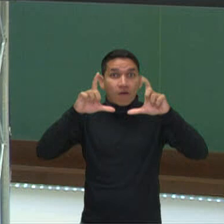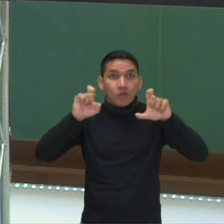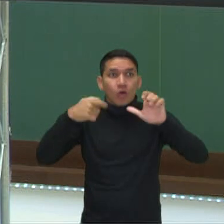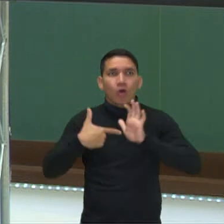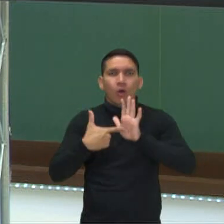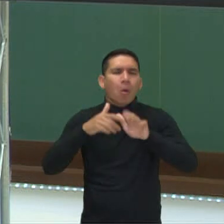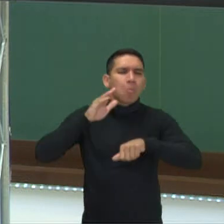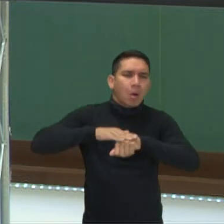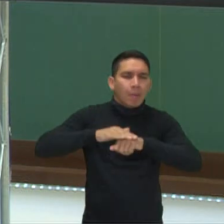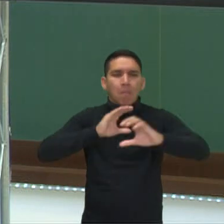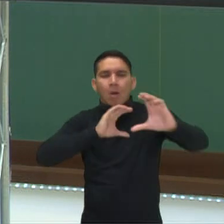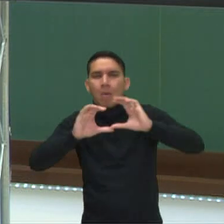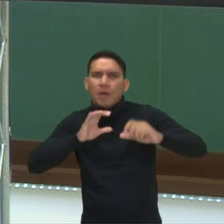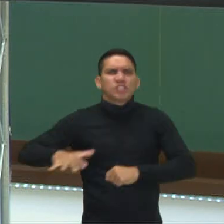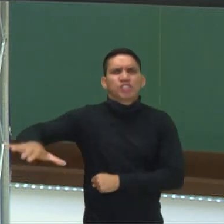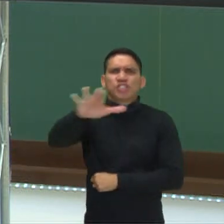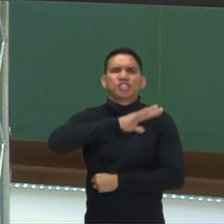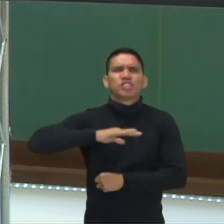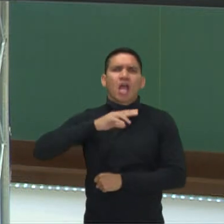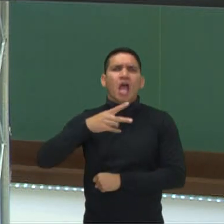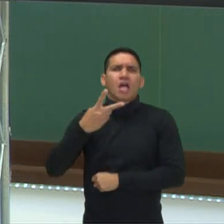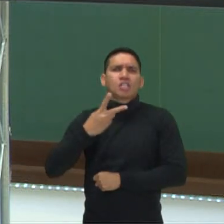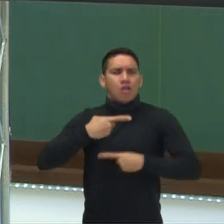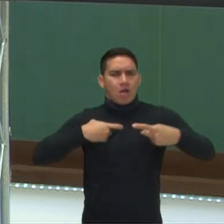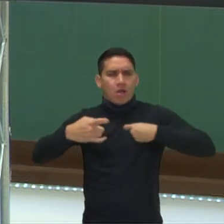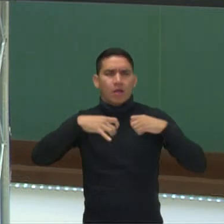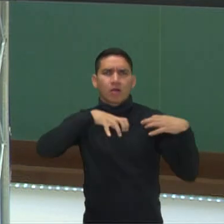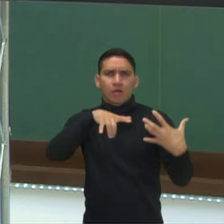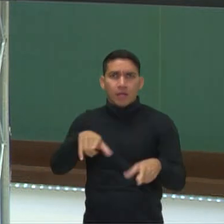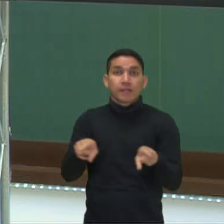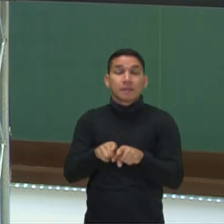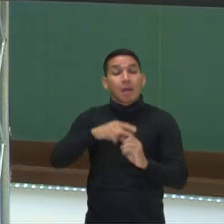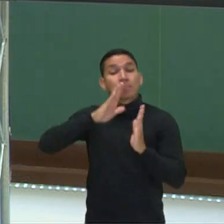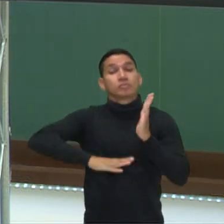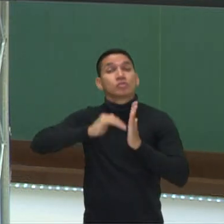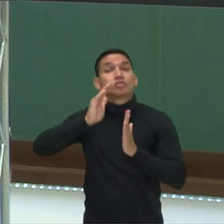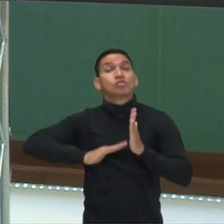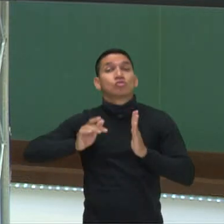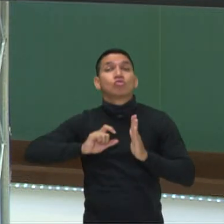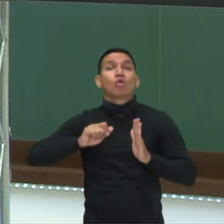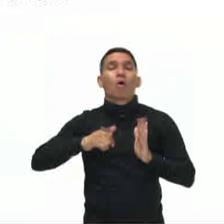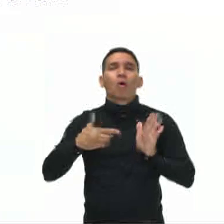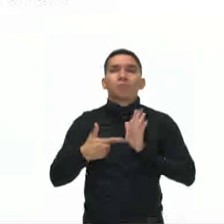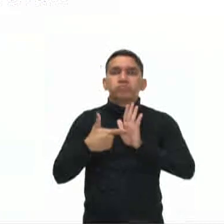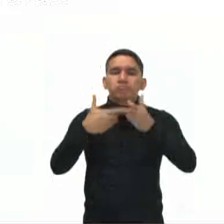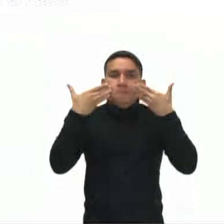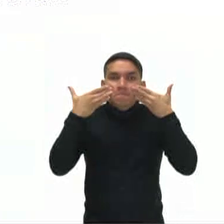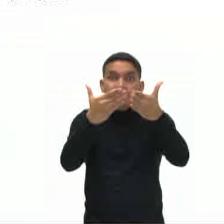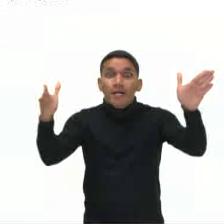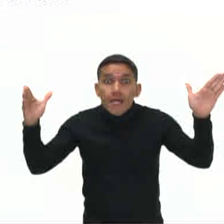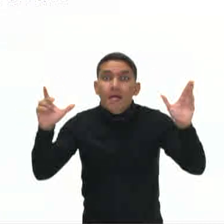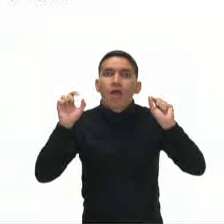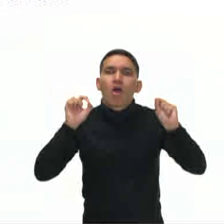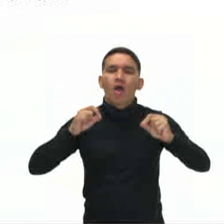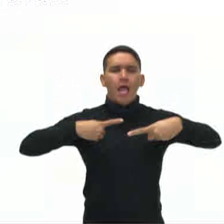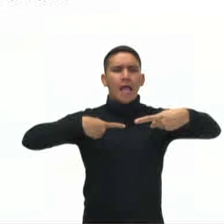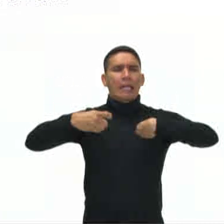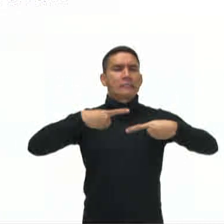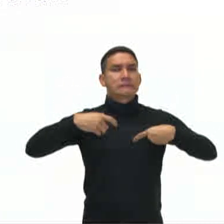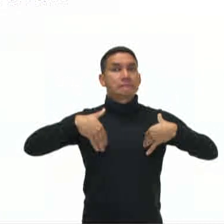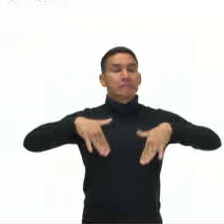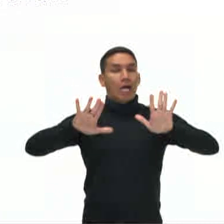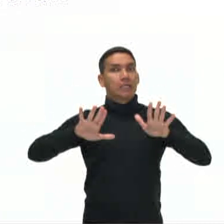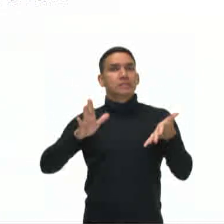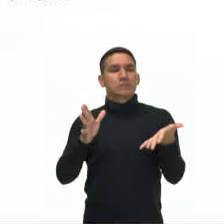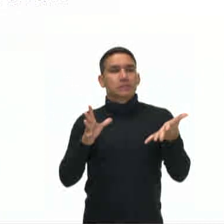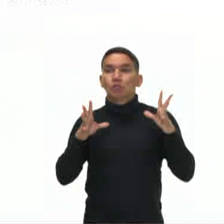fotografia, a comunicação em geral na Segunda Guerra Mundial, a fotografia e a pintura, eles expuseram a guerra de uma forma mais